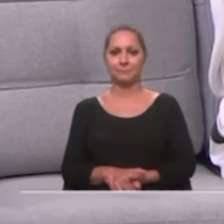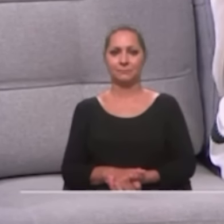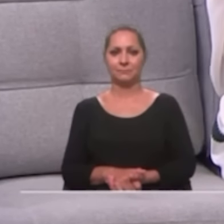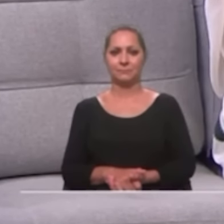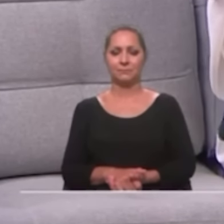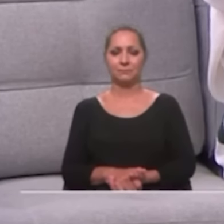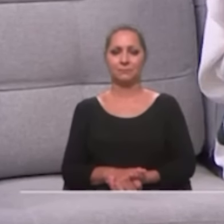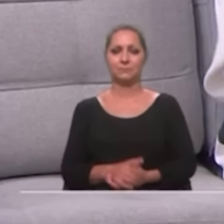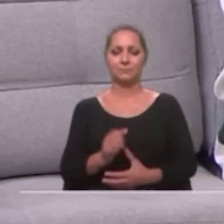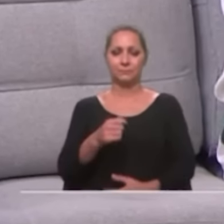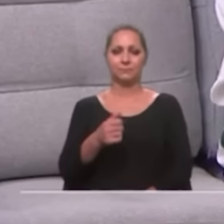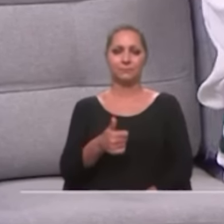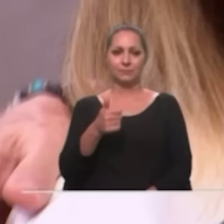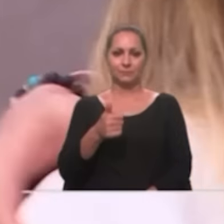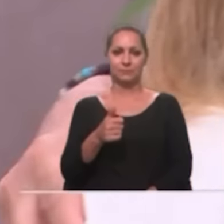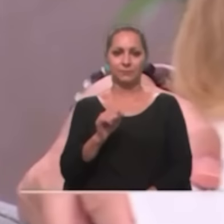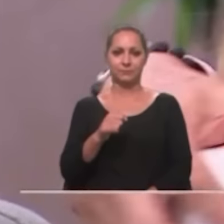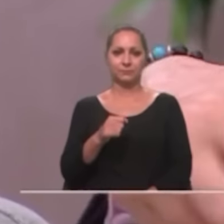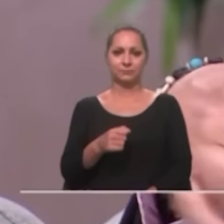É bom, é muito bom.